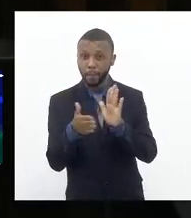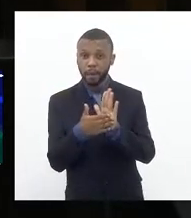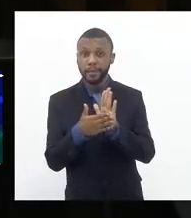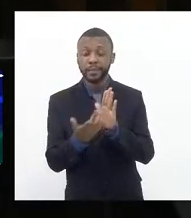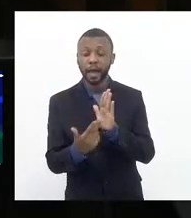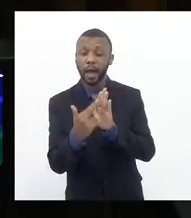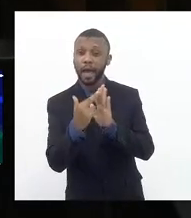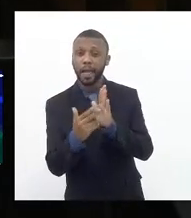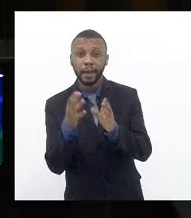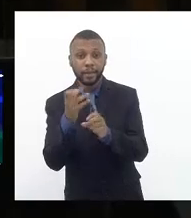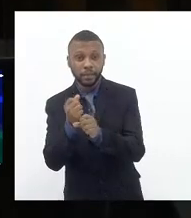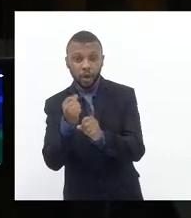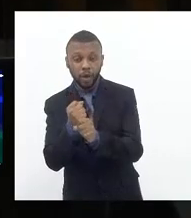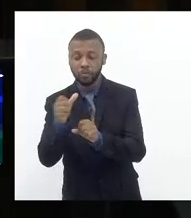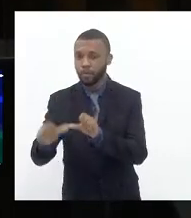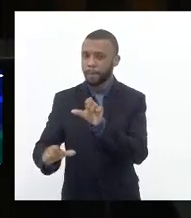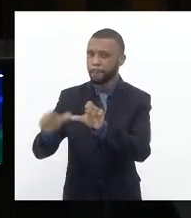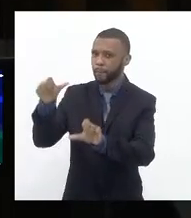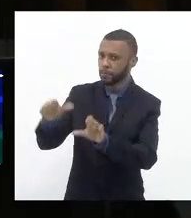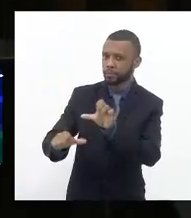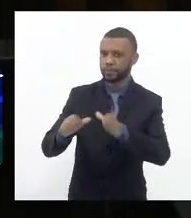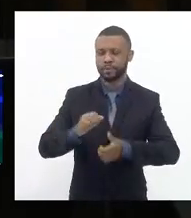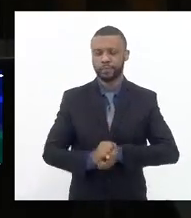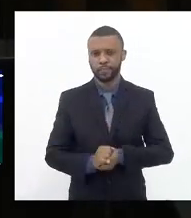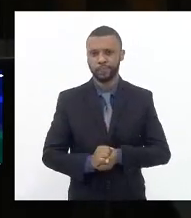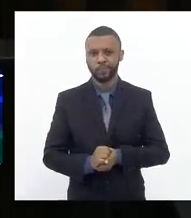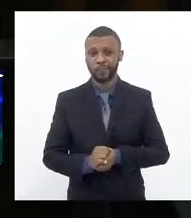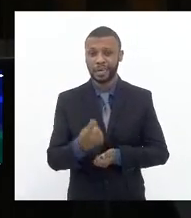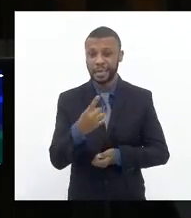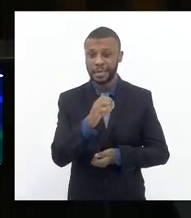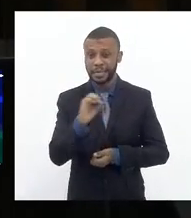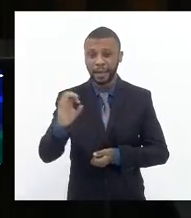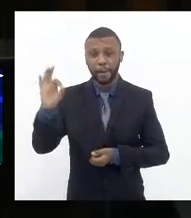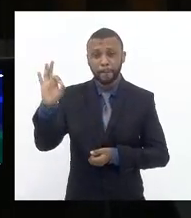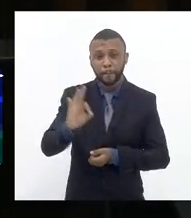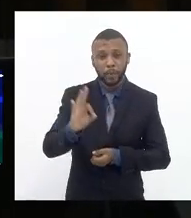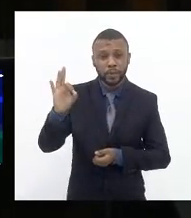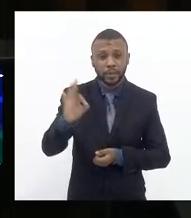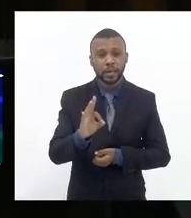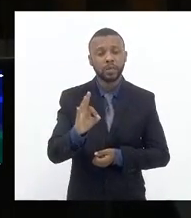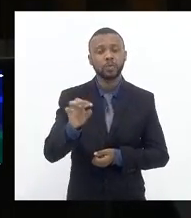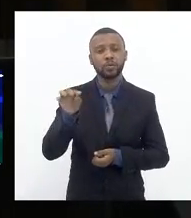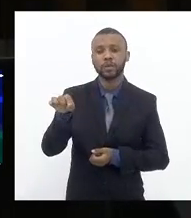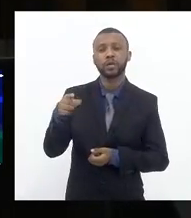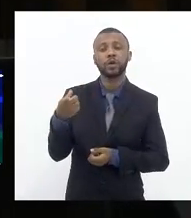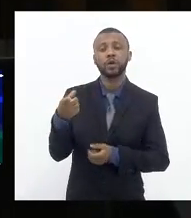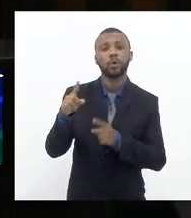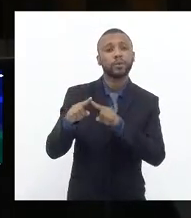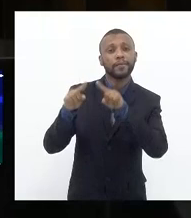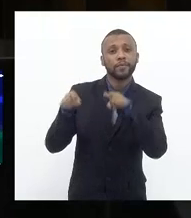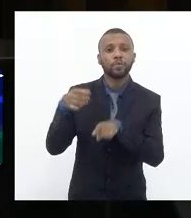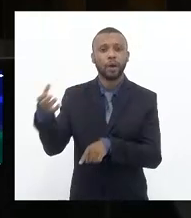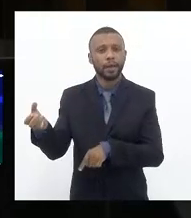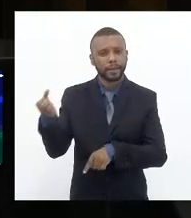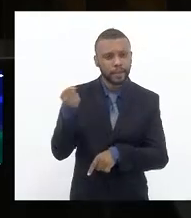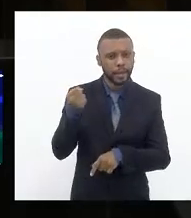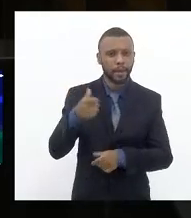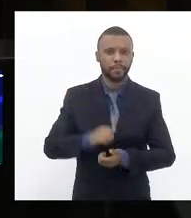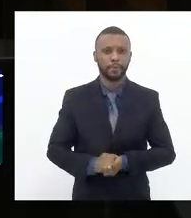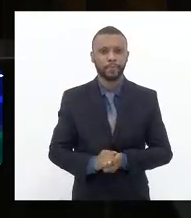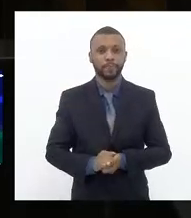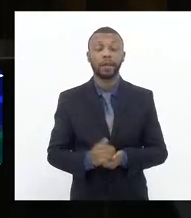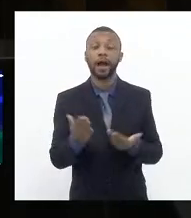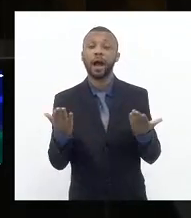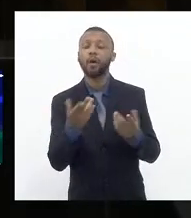das aposentadorias, colocando para 100% de tudo que o servidor recebe. E aí eu vou concluir falando dos servidores